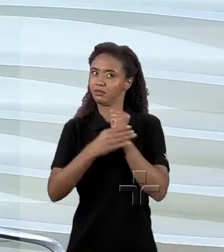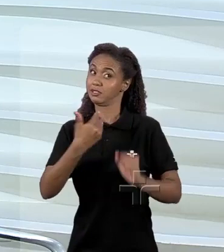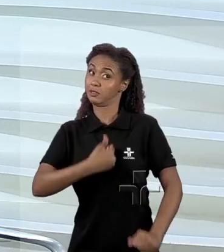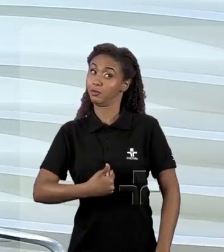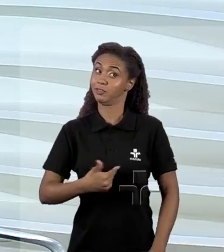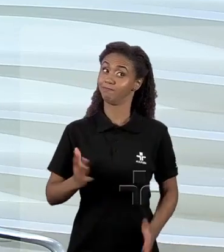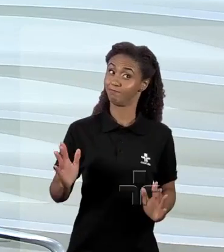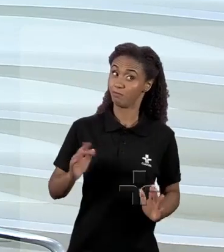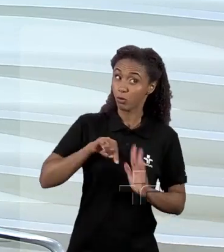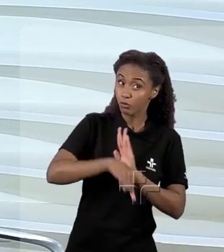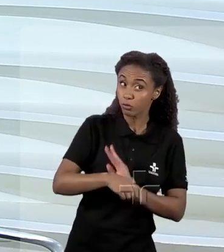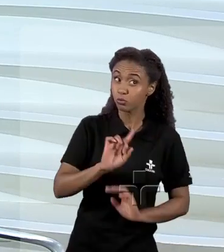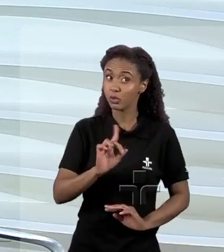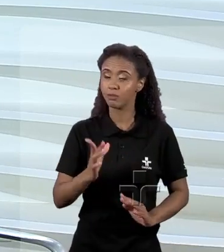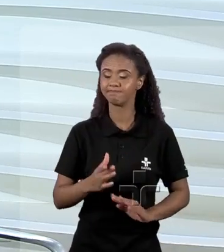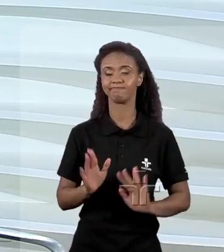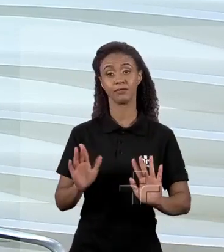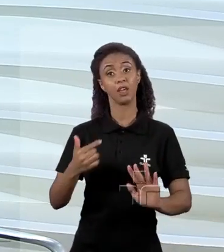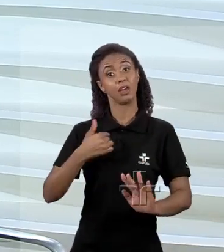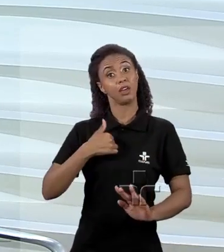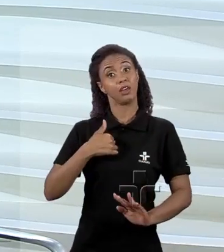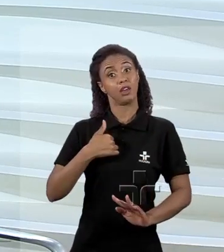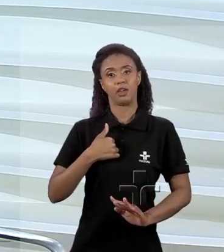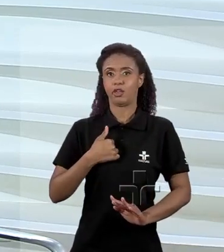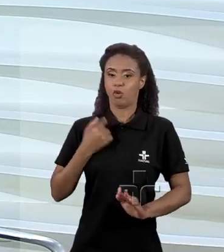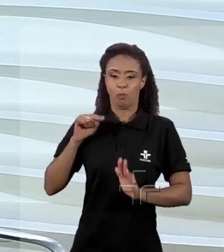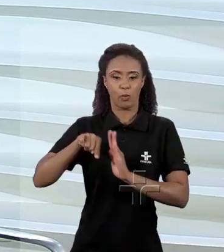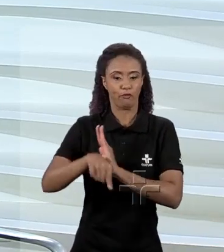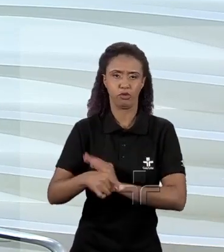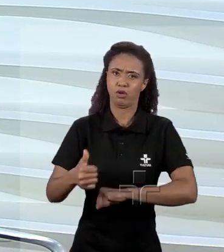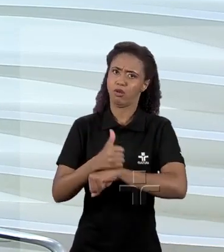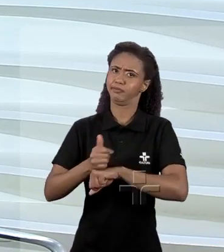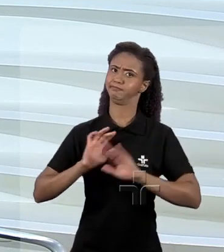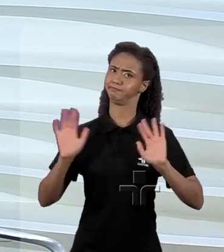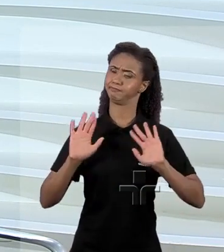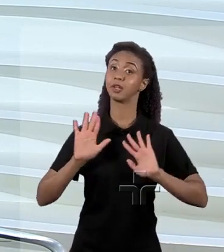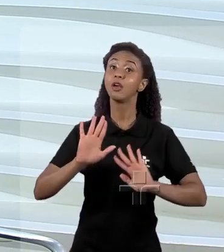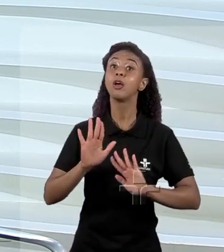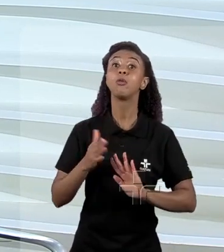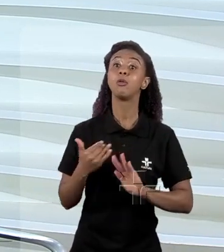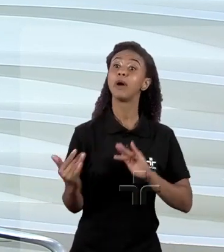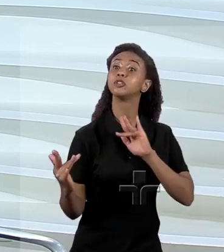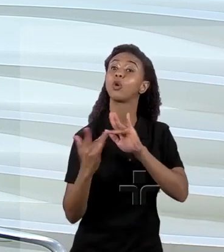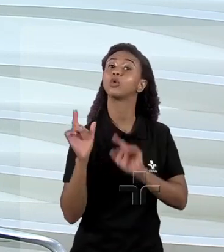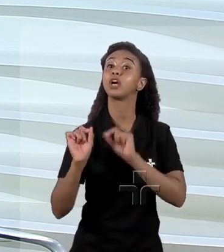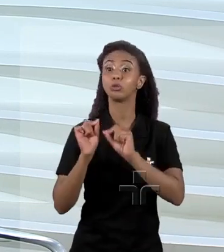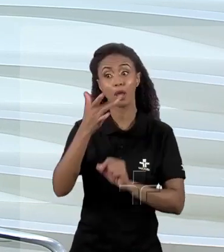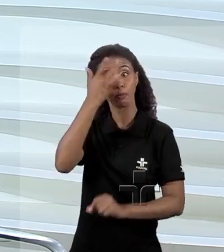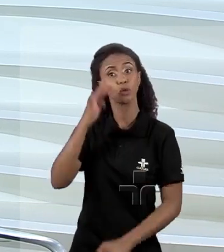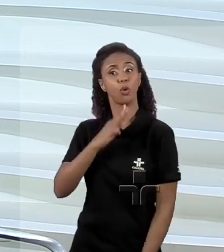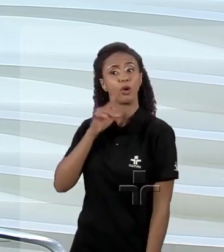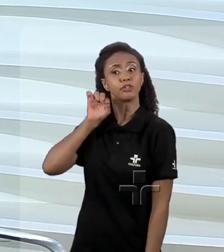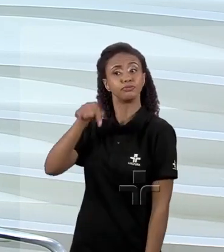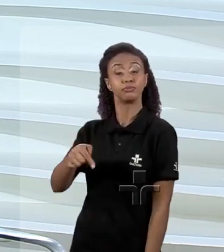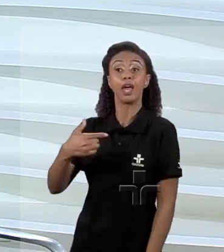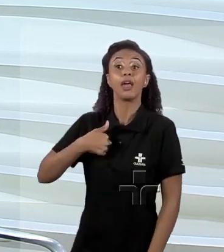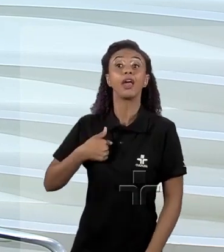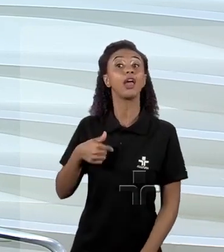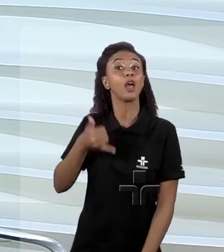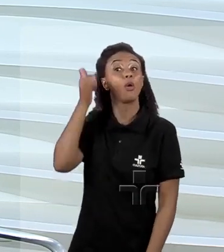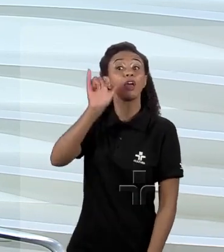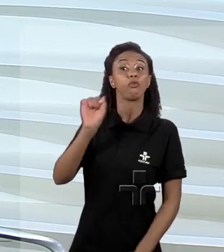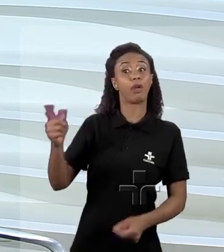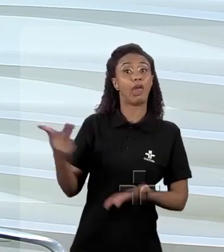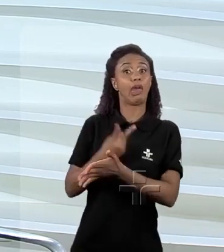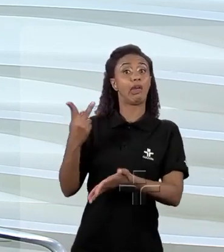Bem, eu não sou especialista em segurança pública, André, mas eu vou tratar com pessoas que têm conhecimento. O que eu não vou é errar, colocando pessoas